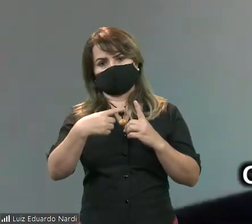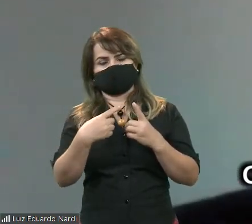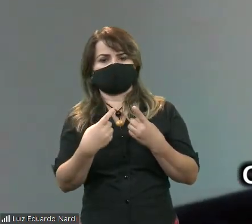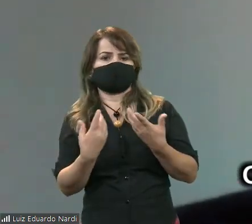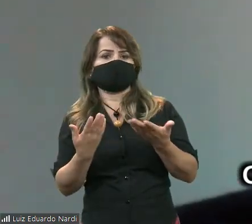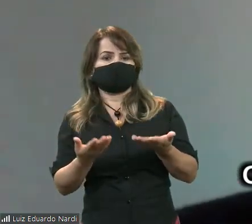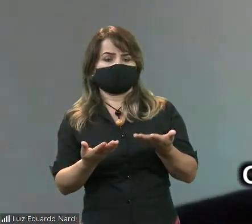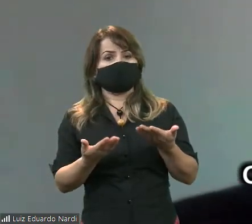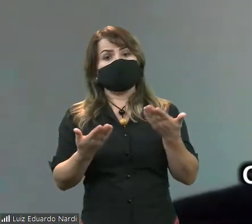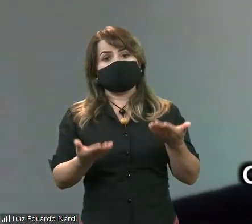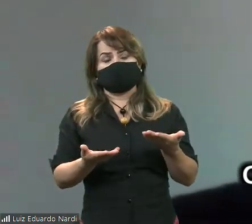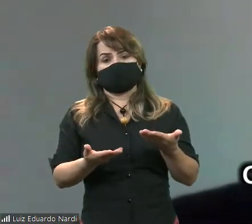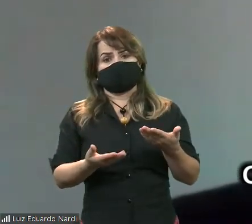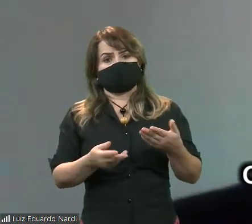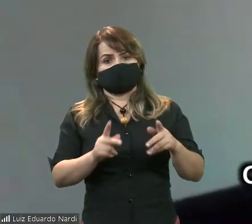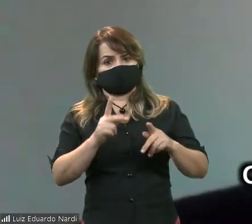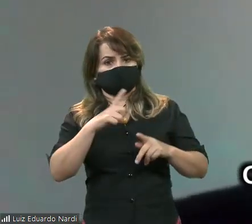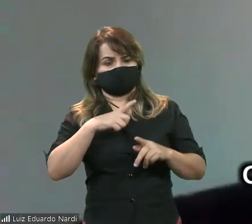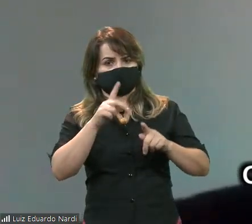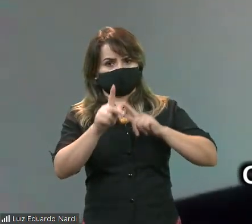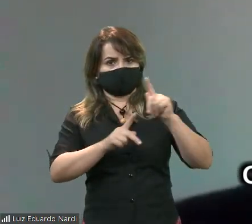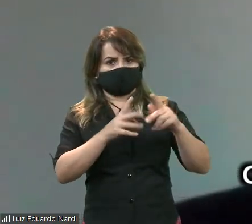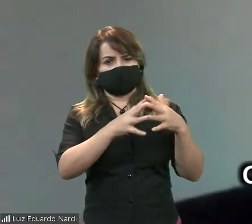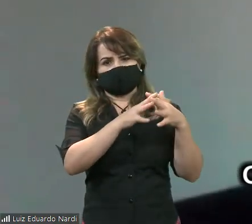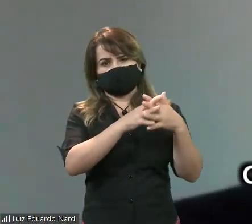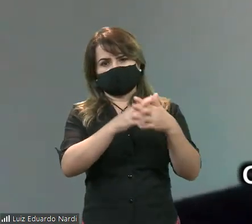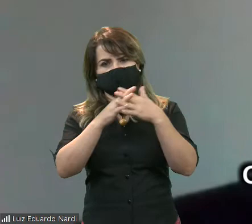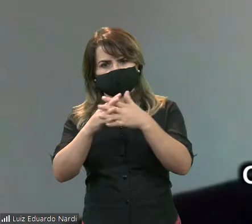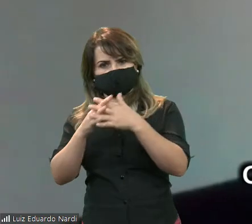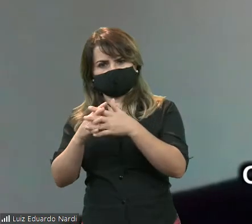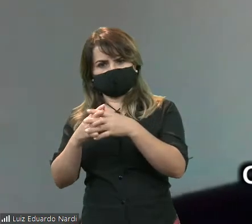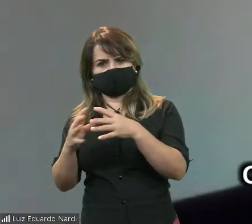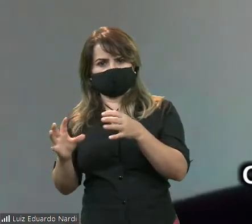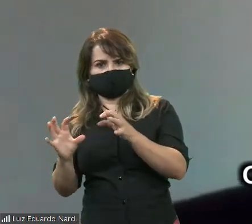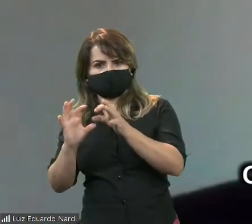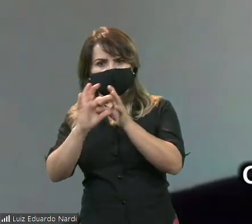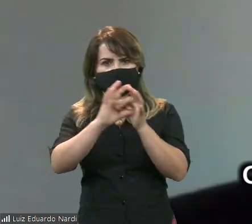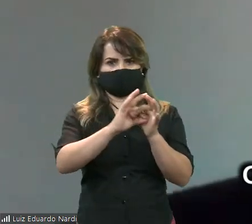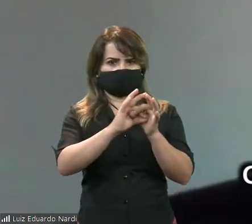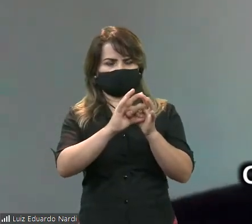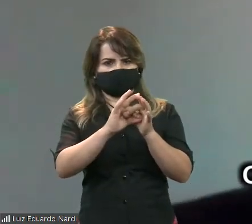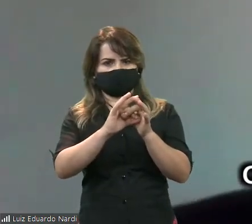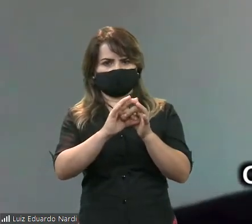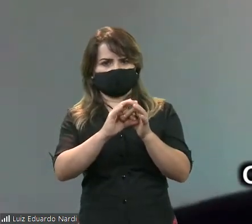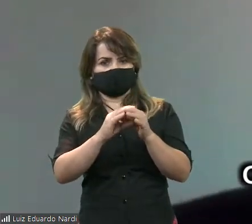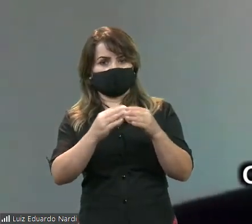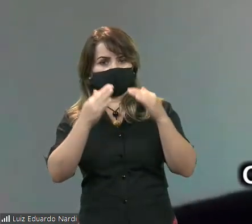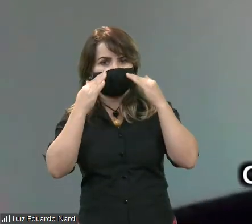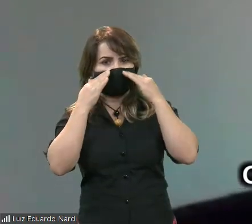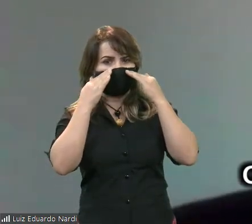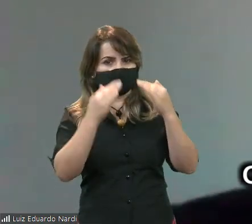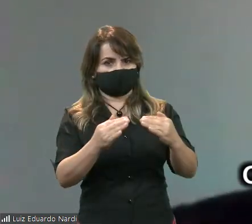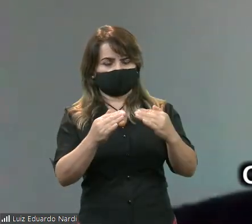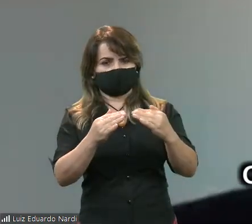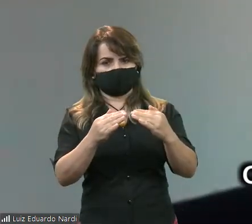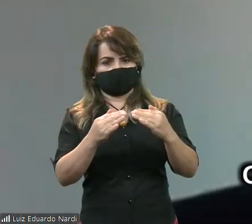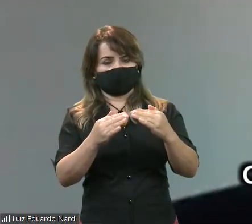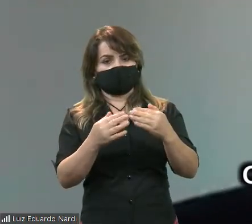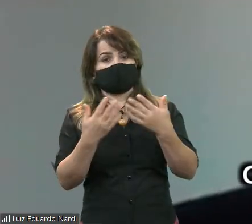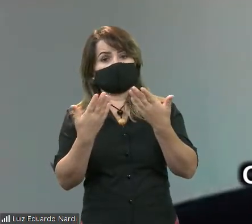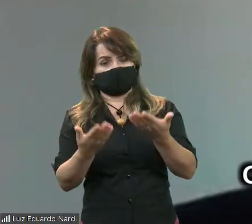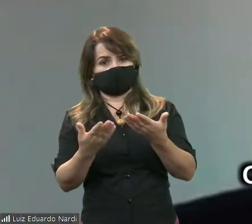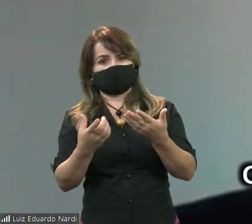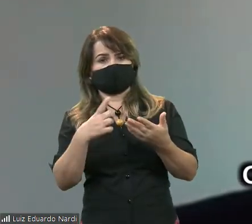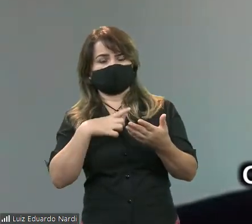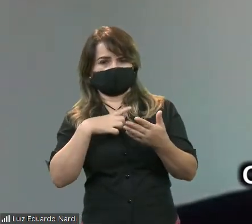confundindo união com concentração. Nós estamos confundindo planejamento com excesso de burocracia para